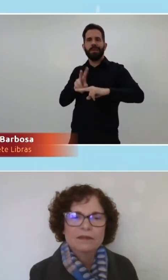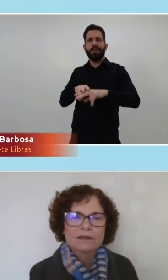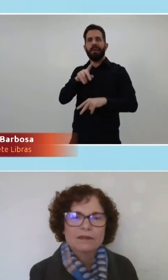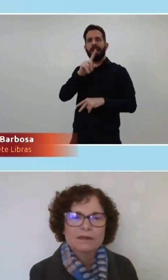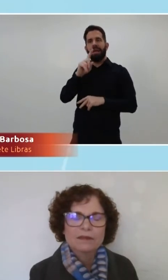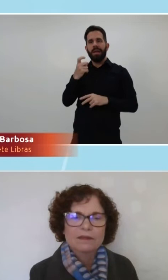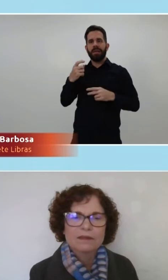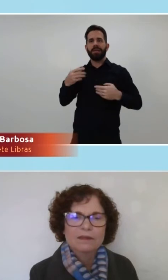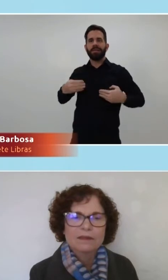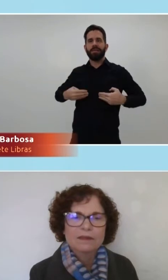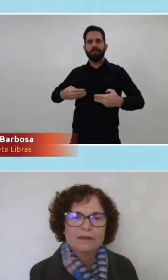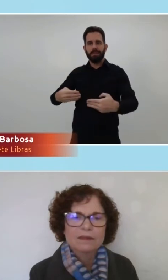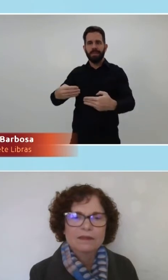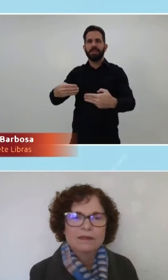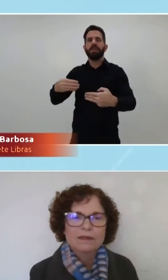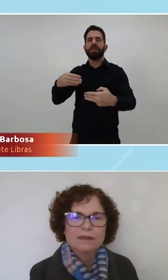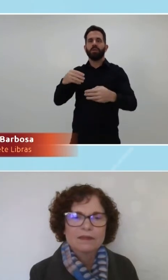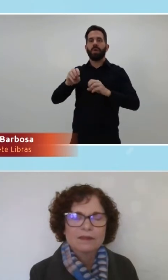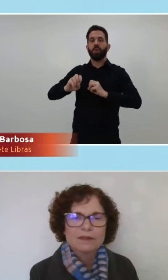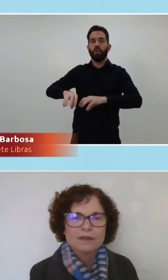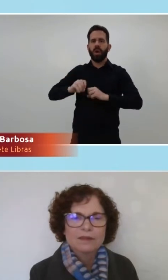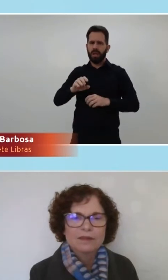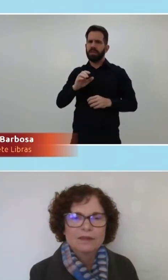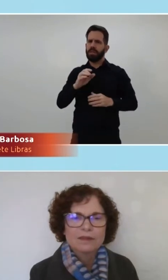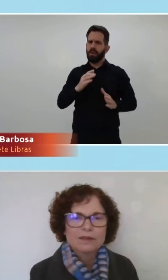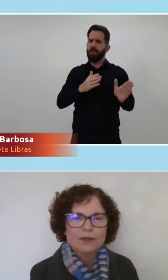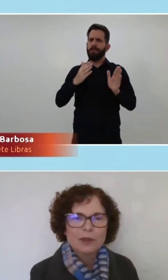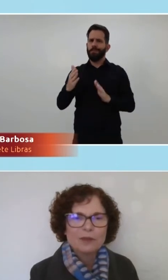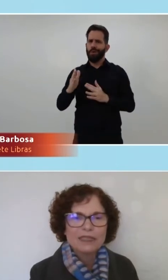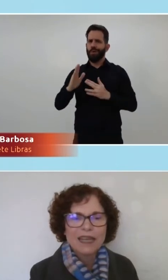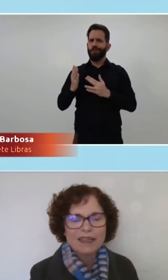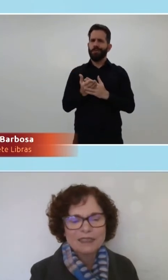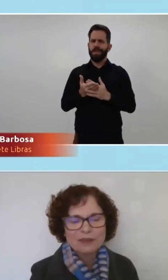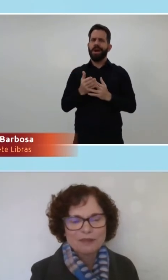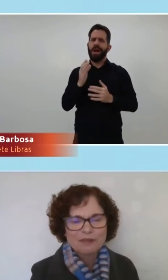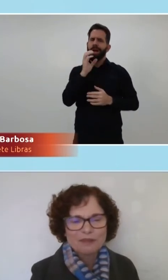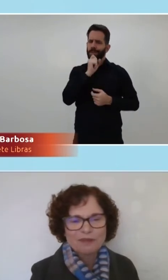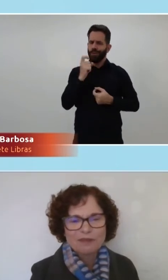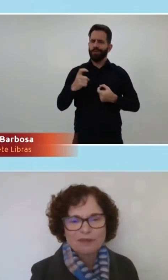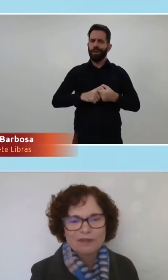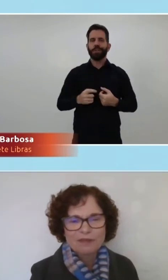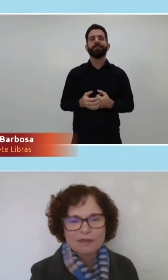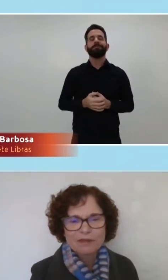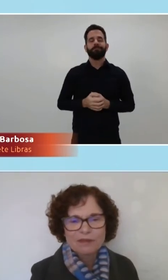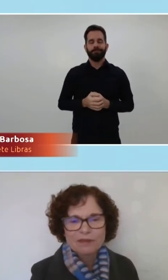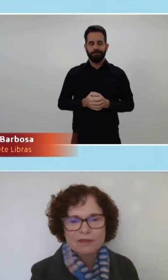informações no bloco que vem. Então, não sai daí, a gente volta rapidinho. Obrigada.